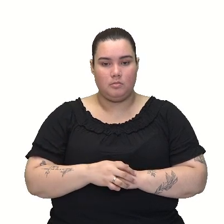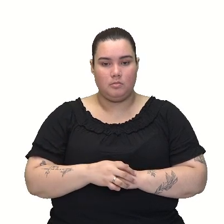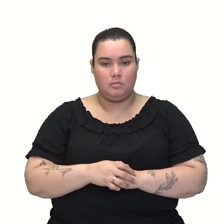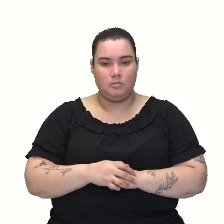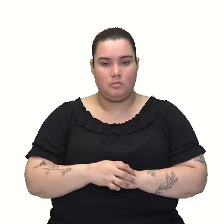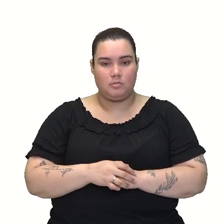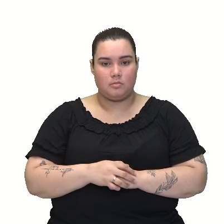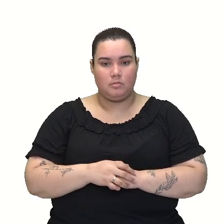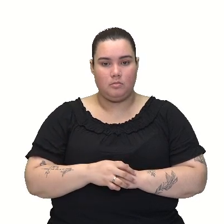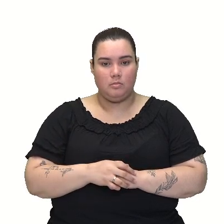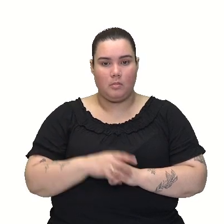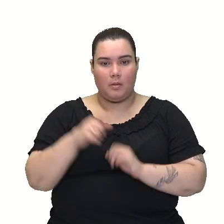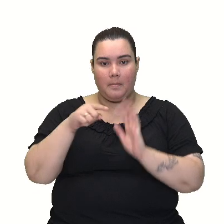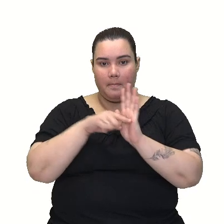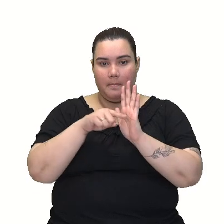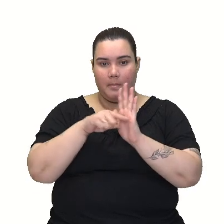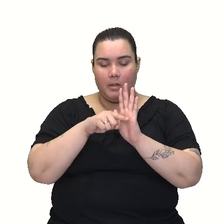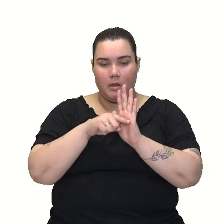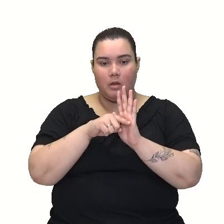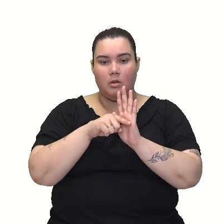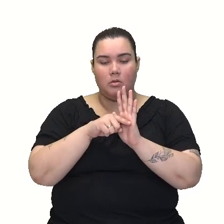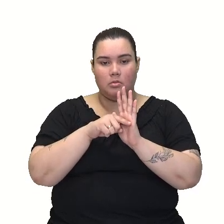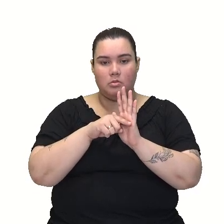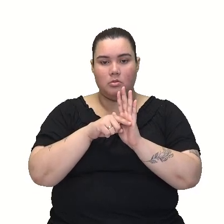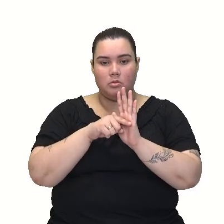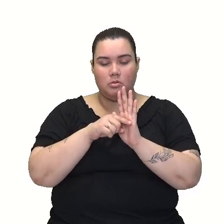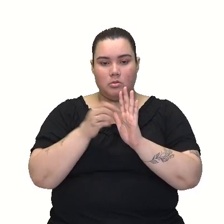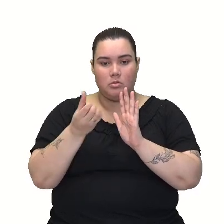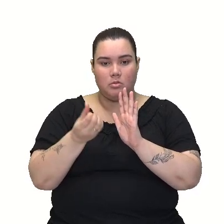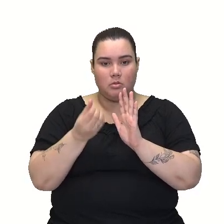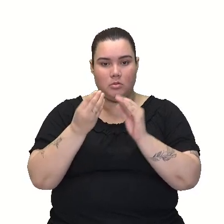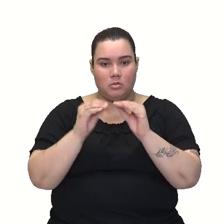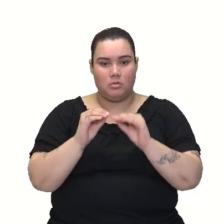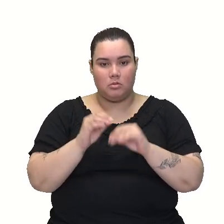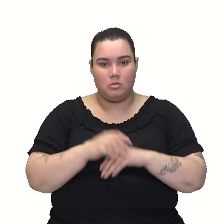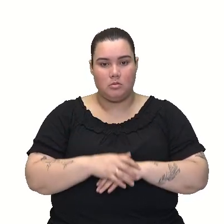Perdão, aqui é menos 6, né? Vamos voltar aqui.